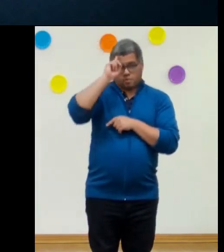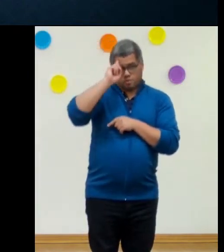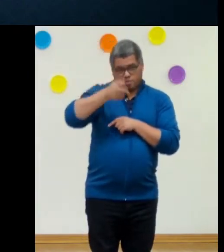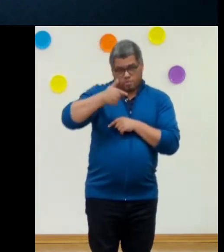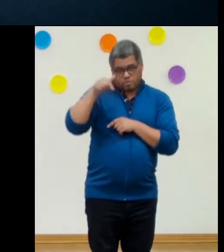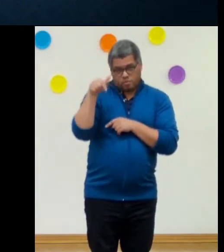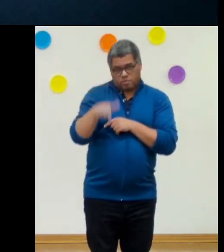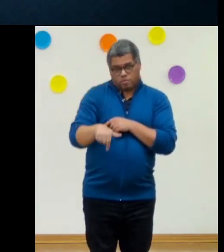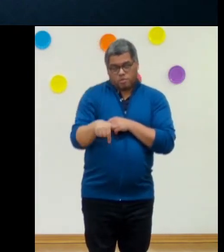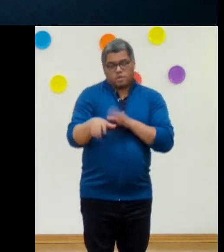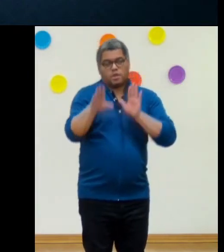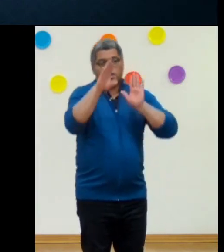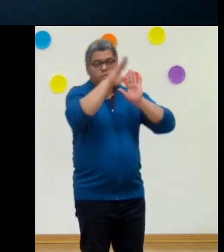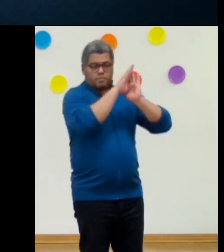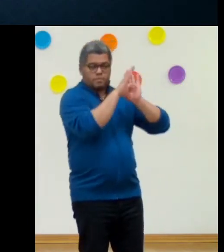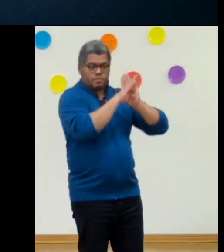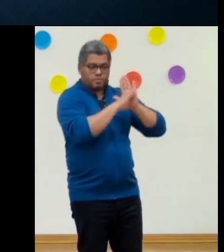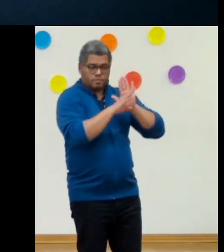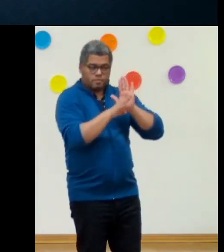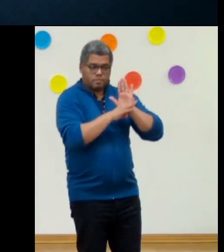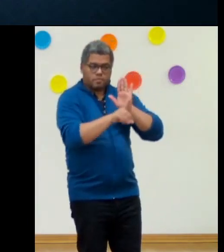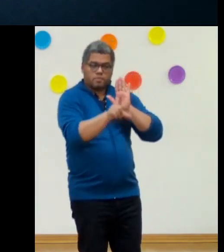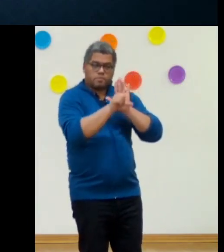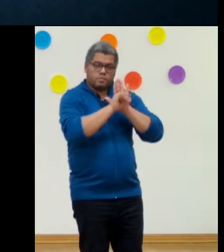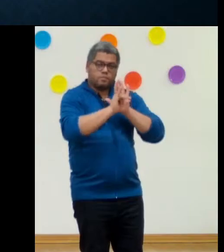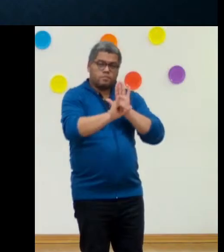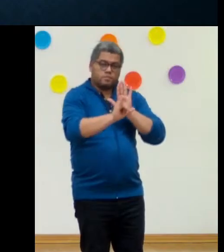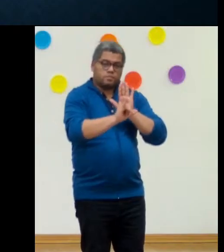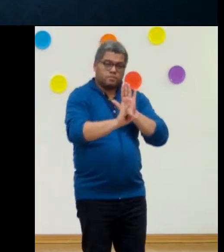incluído nas tábuas da lei, tá?